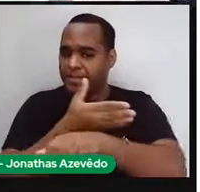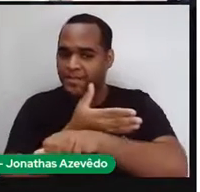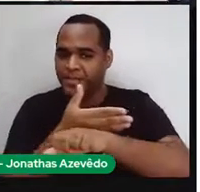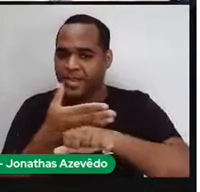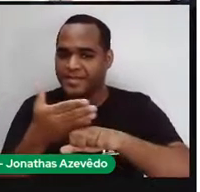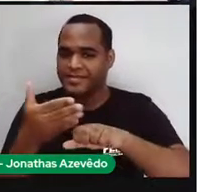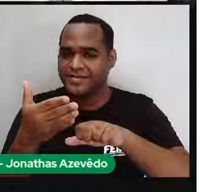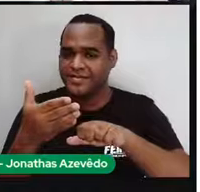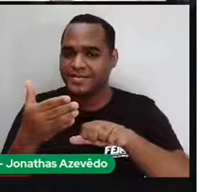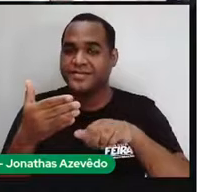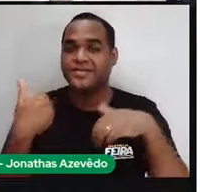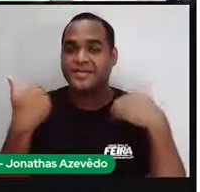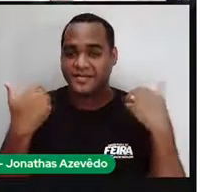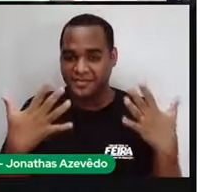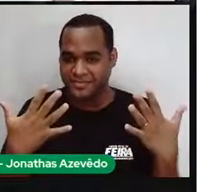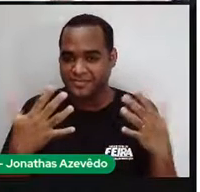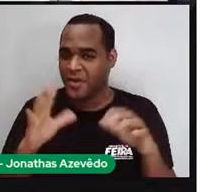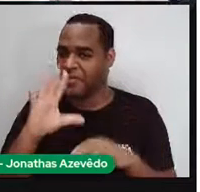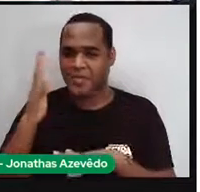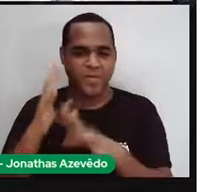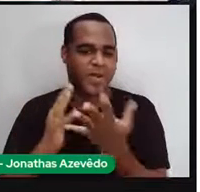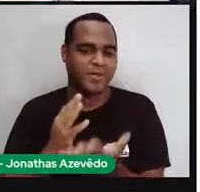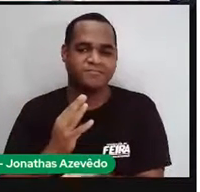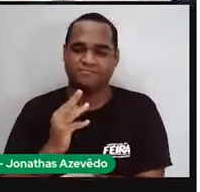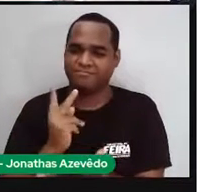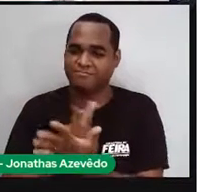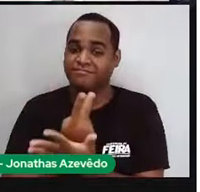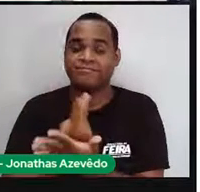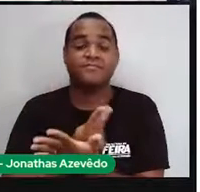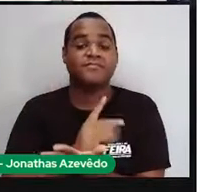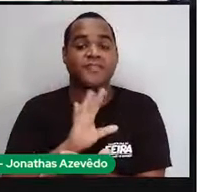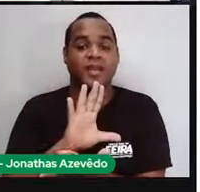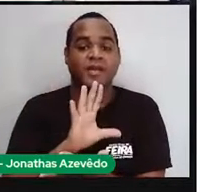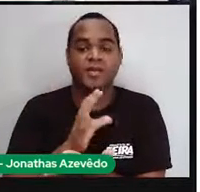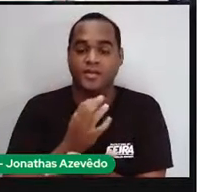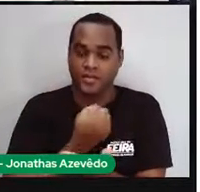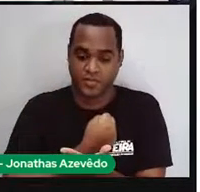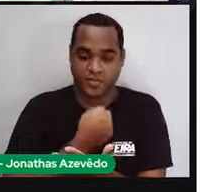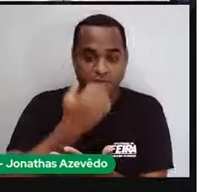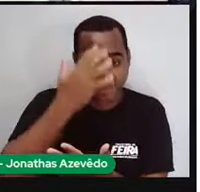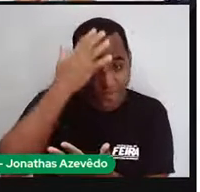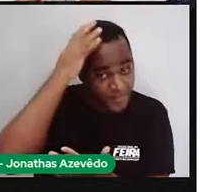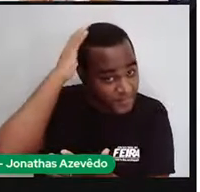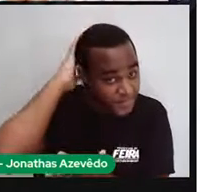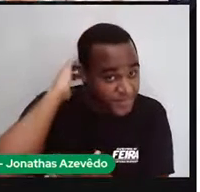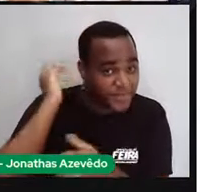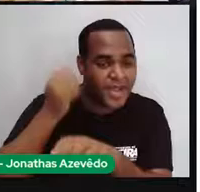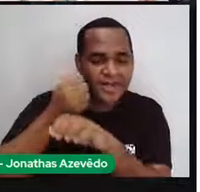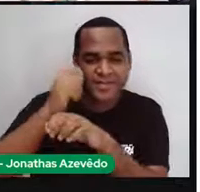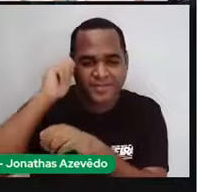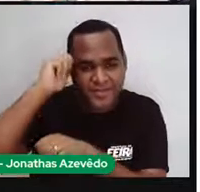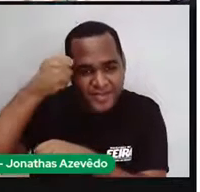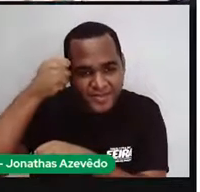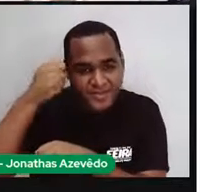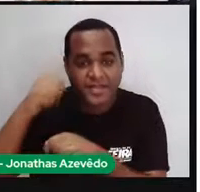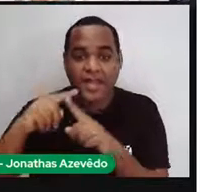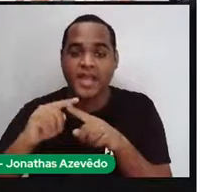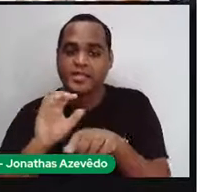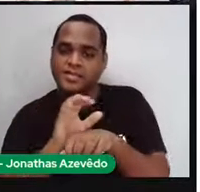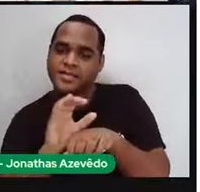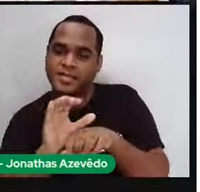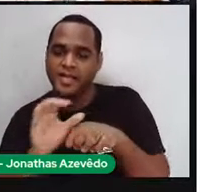branca desculpa o rio raspar tempo ele Branca cabelos pretos estou mexendo aqui uma camisa cinza